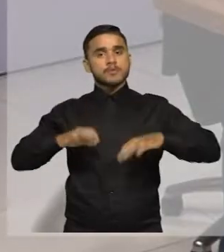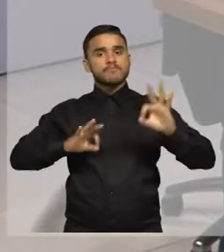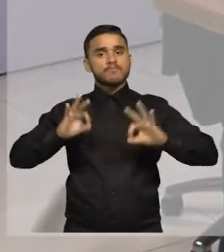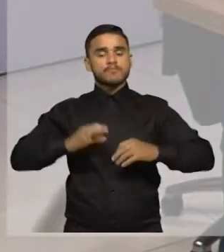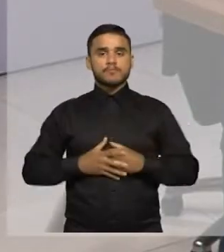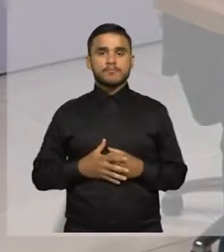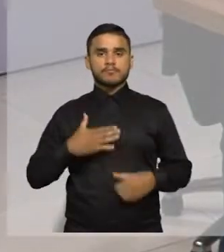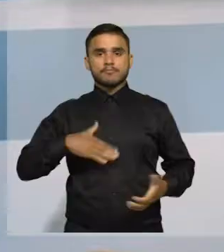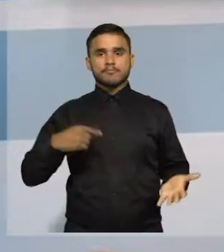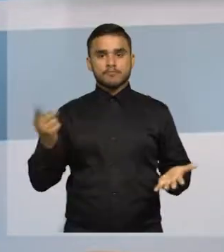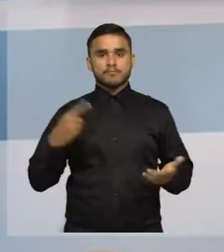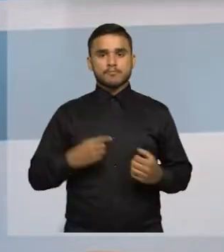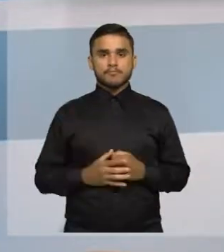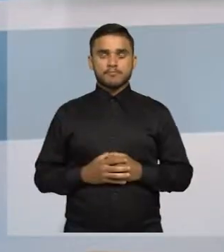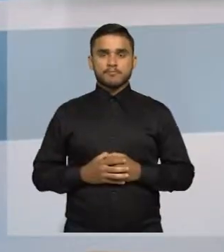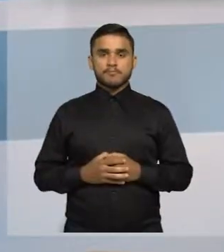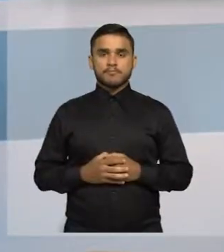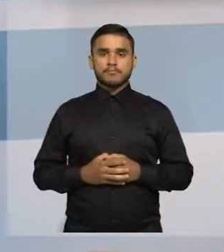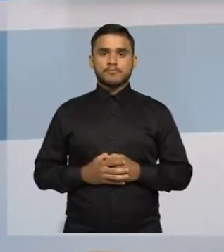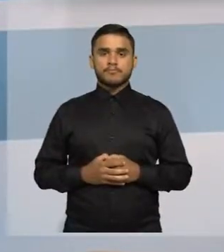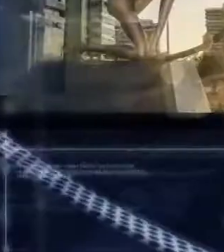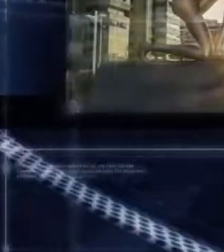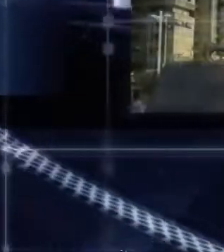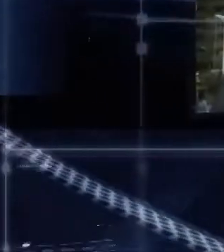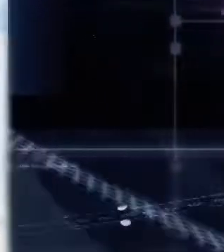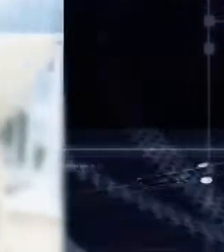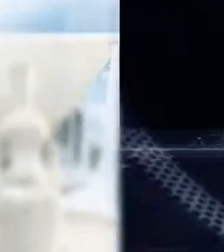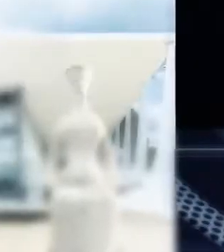mais expressiva. Um instante só e a gente volta.